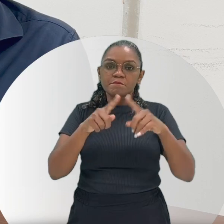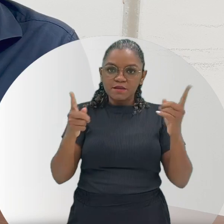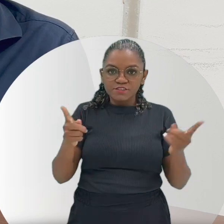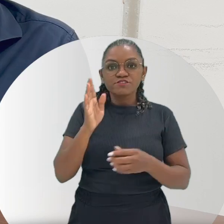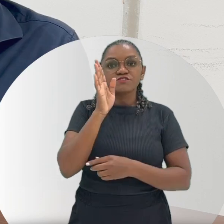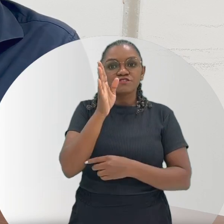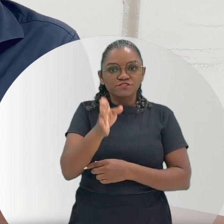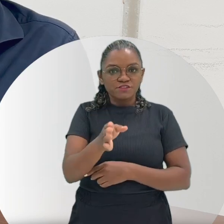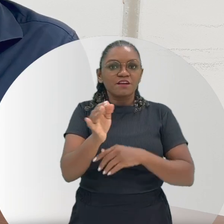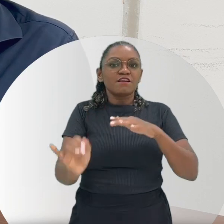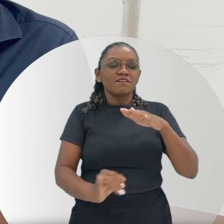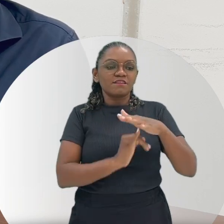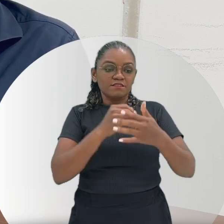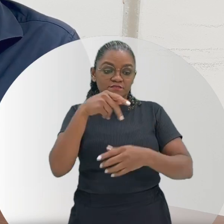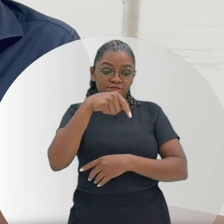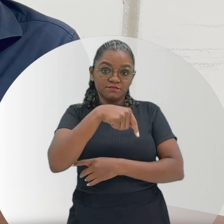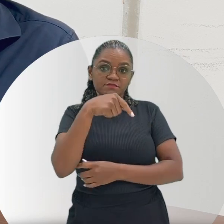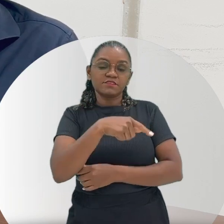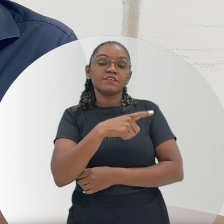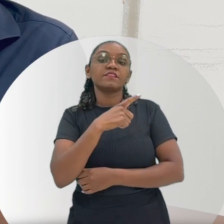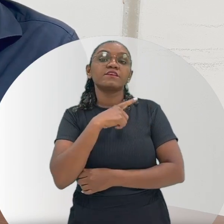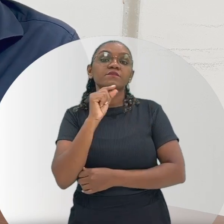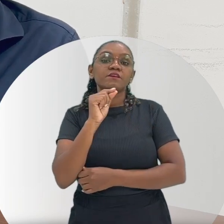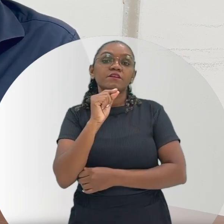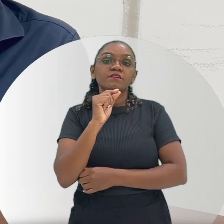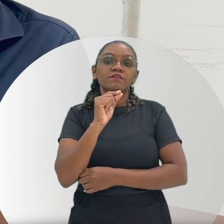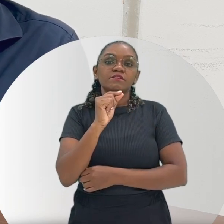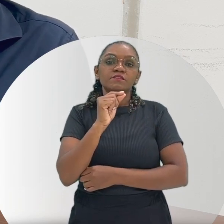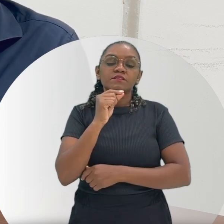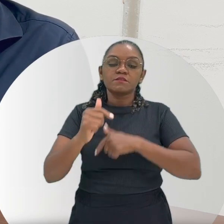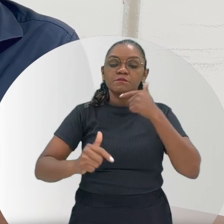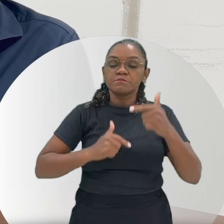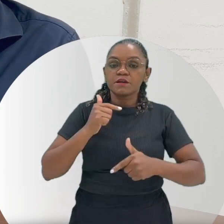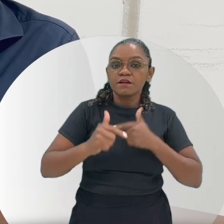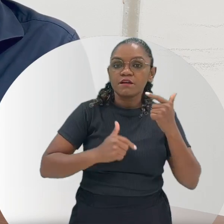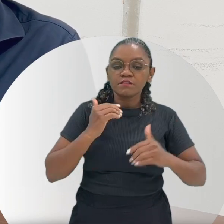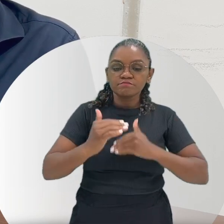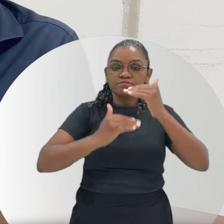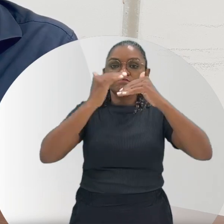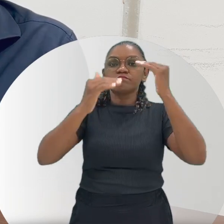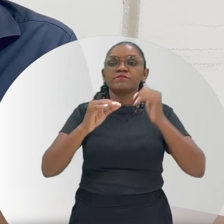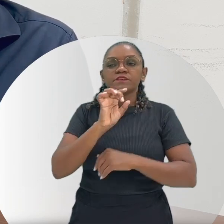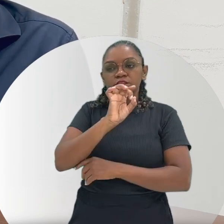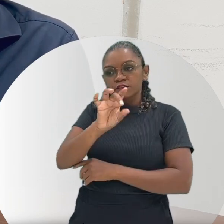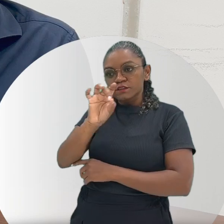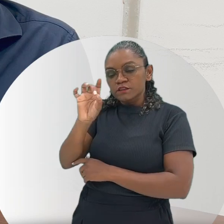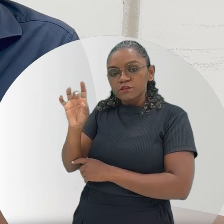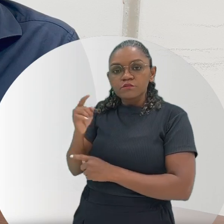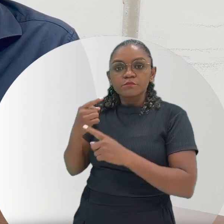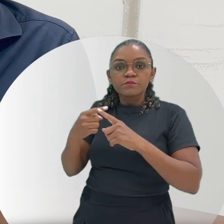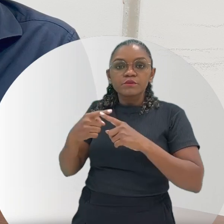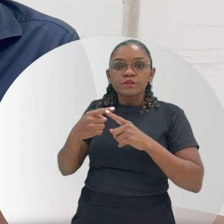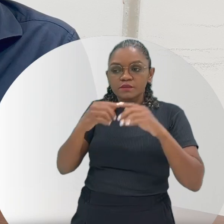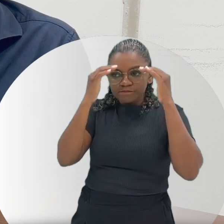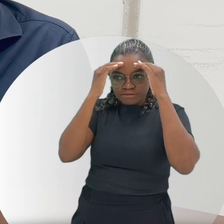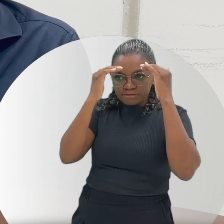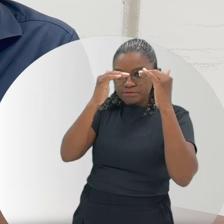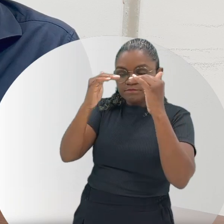nossa instituição busca cada dia prover um serviço melhor a cada pessoa na sua individualidade. Então, quando a gente